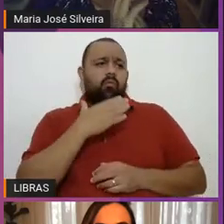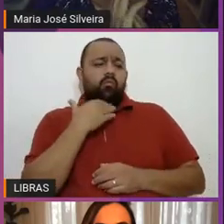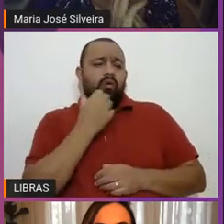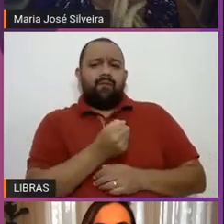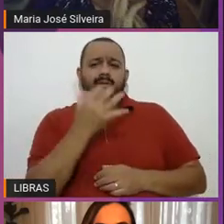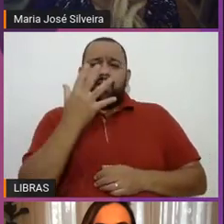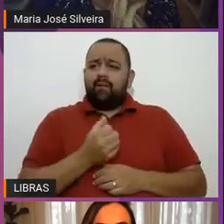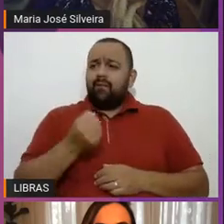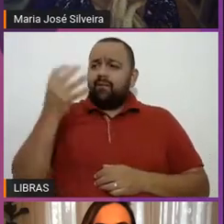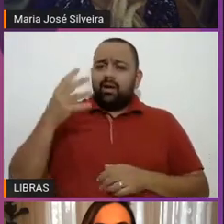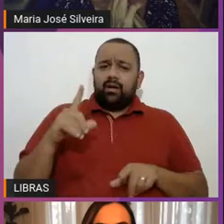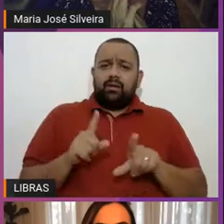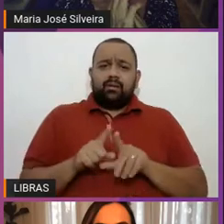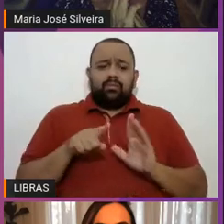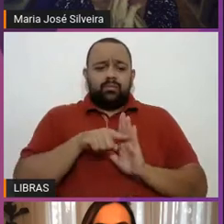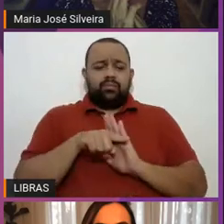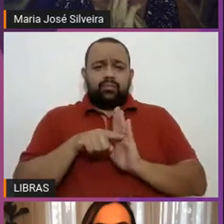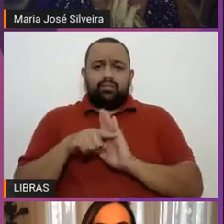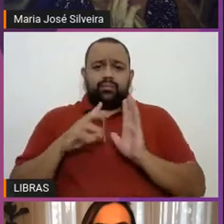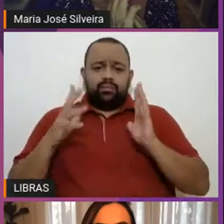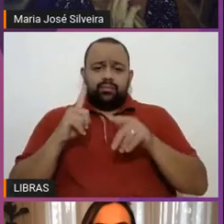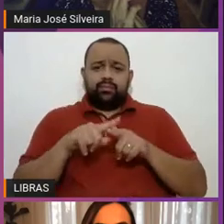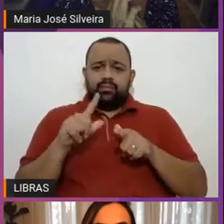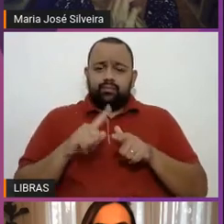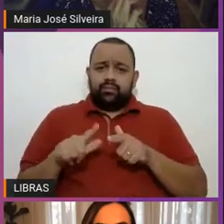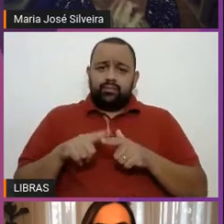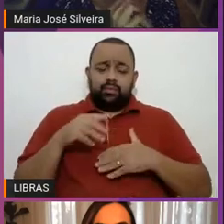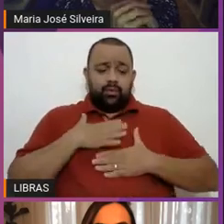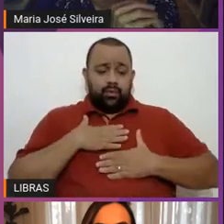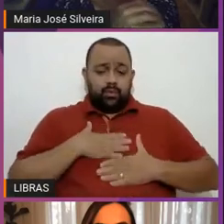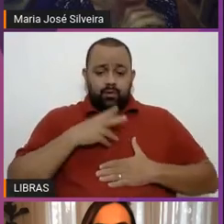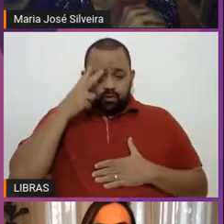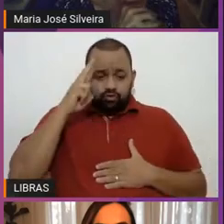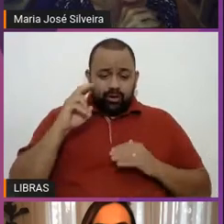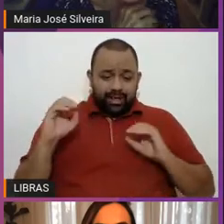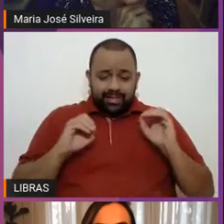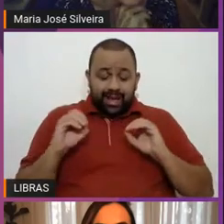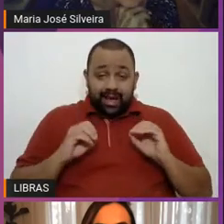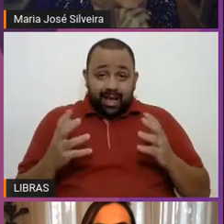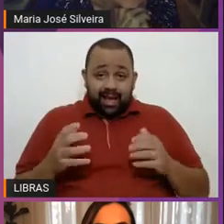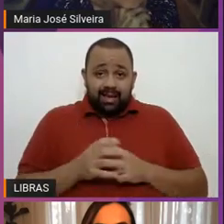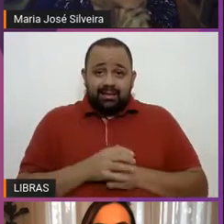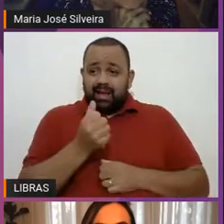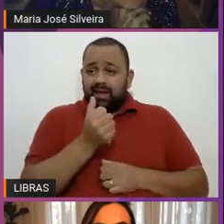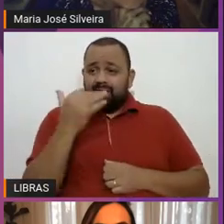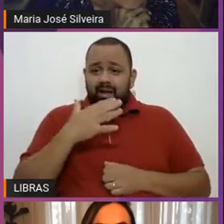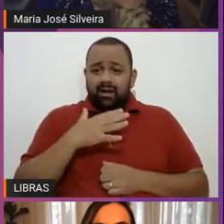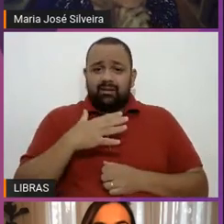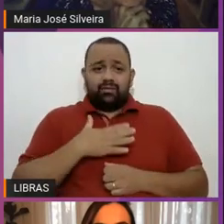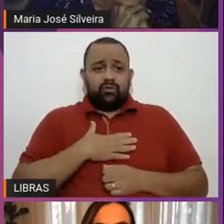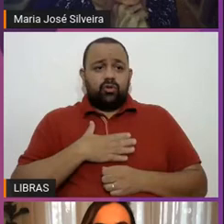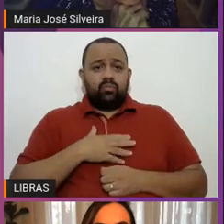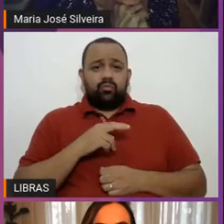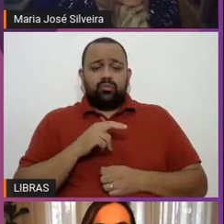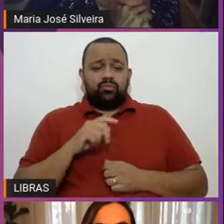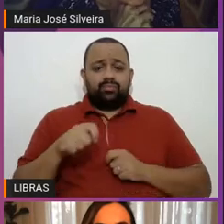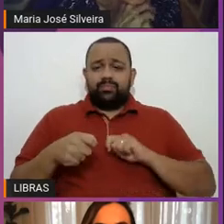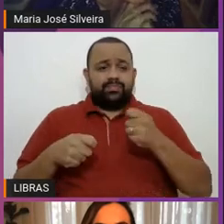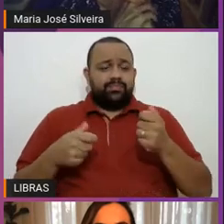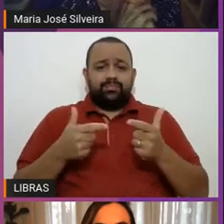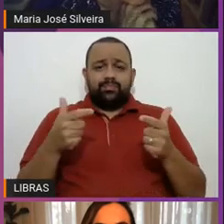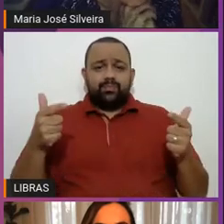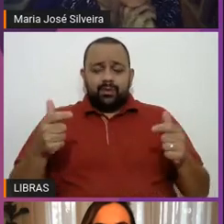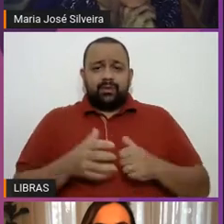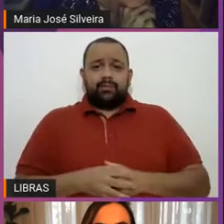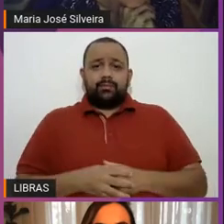é totalmente analisadas o corpo sem história não vários corpos Sem Nome jogadas no